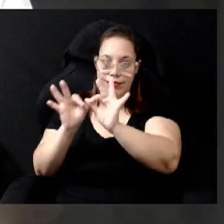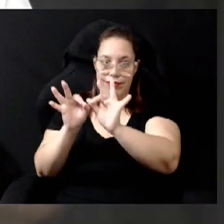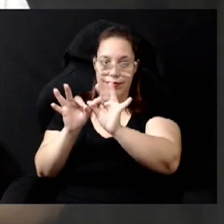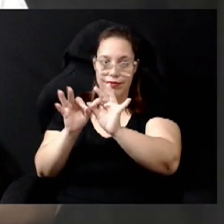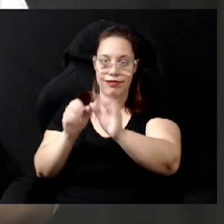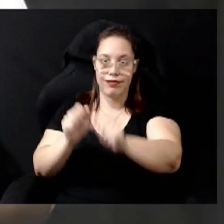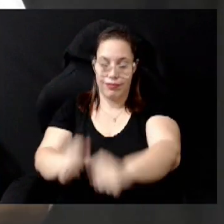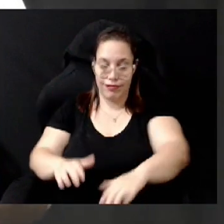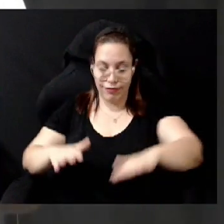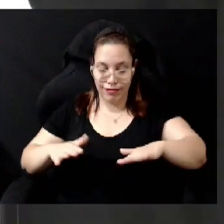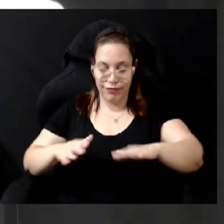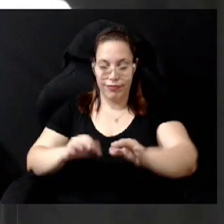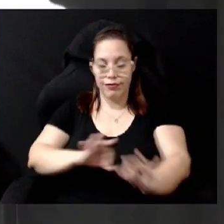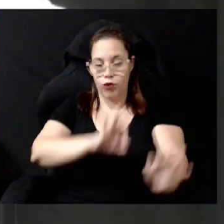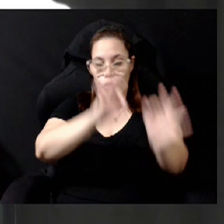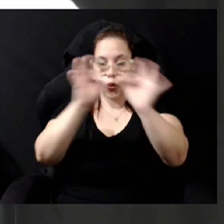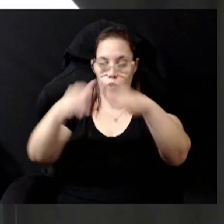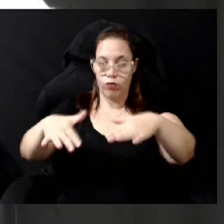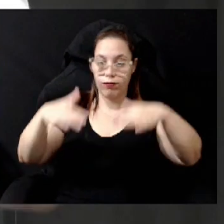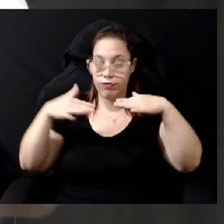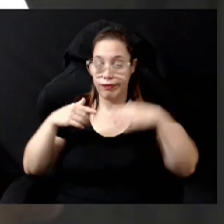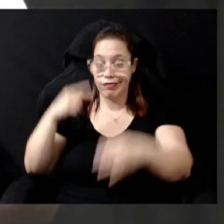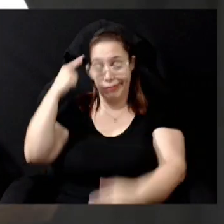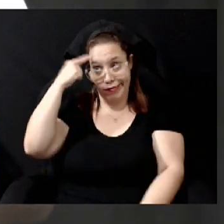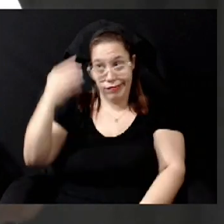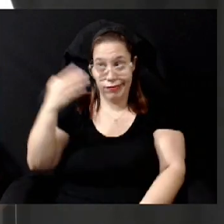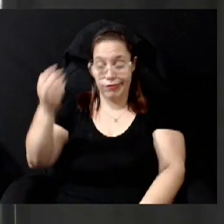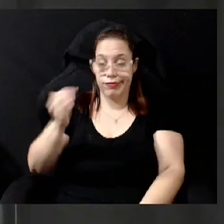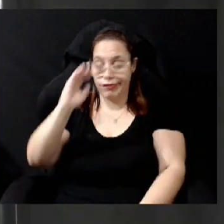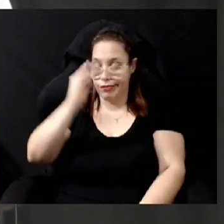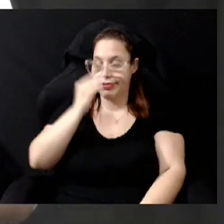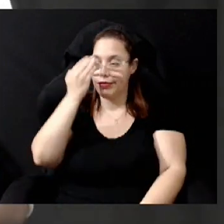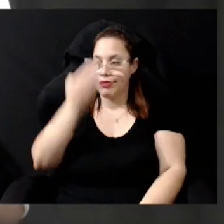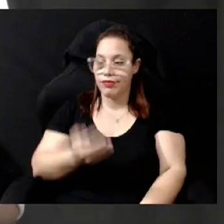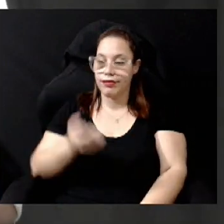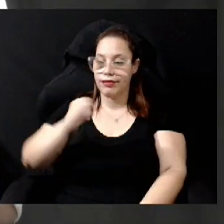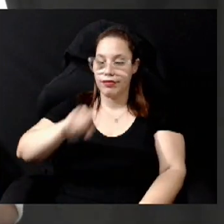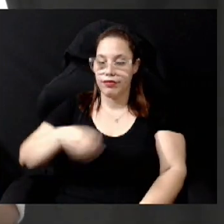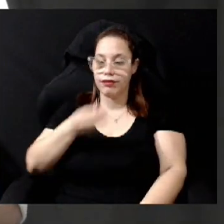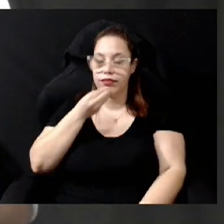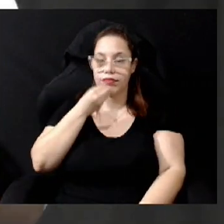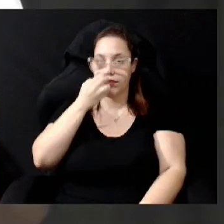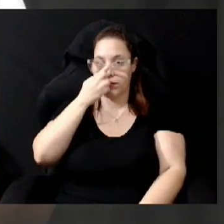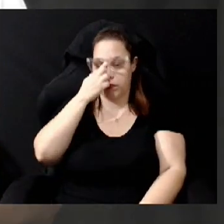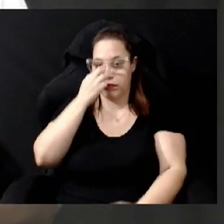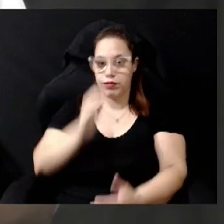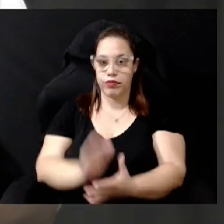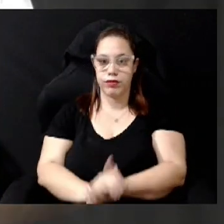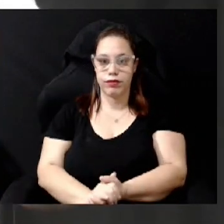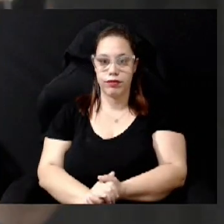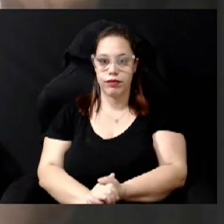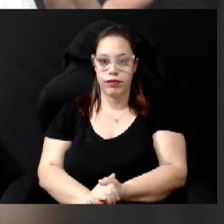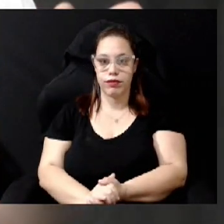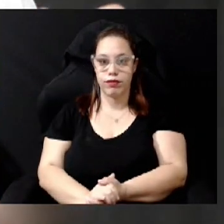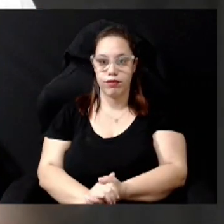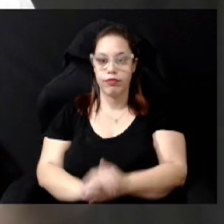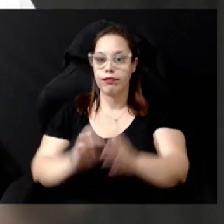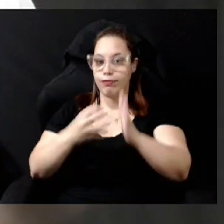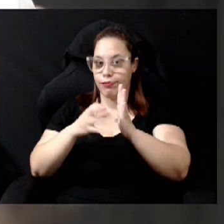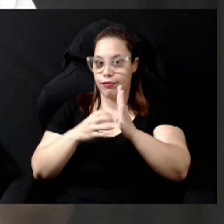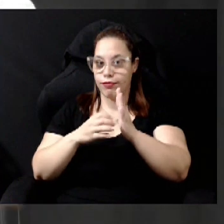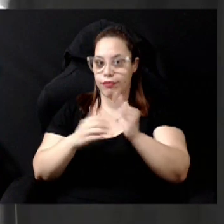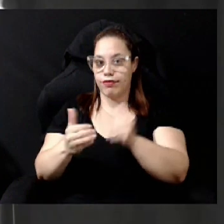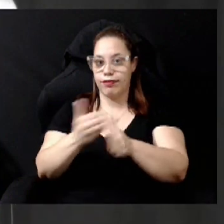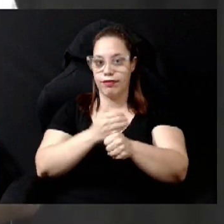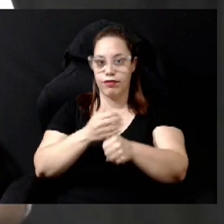nos acompanha no dia a dia, e este é um privilégio, né? Uma oportunidade de podermos tratar aqui do nosso mandato. Tratamos da nossa vida